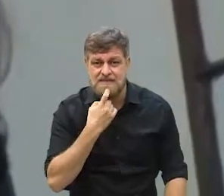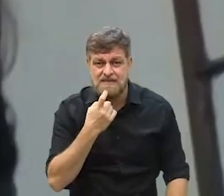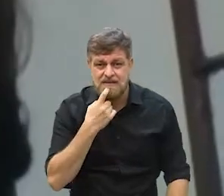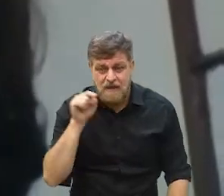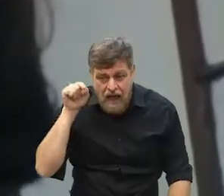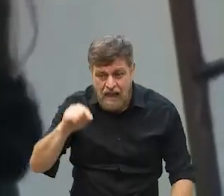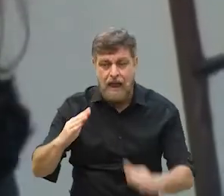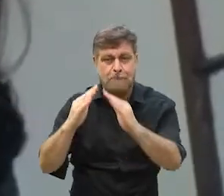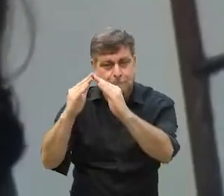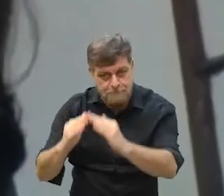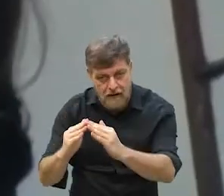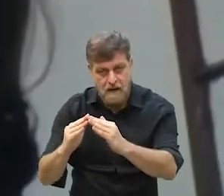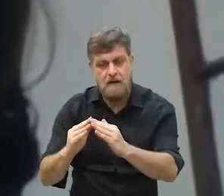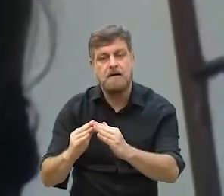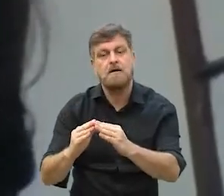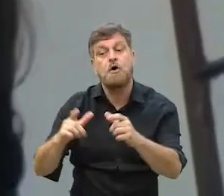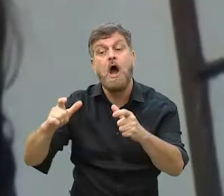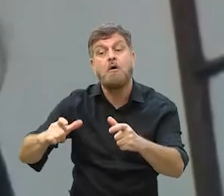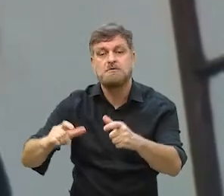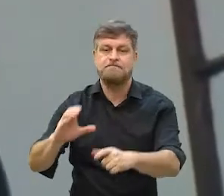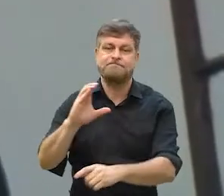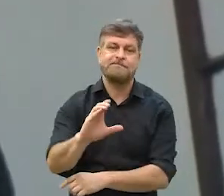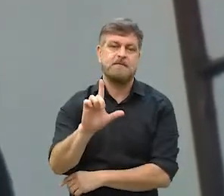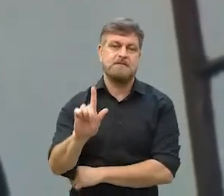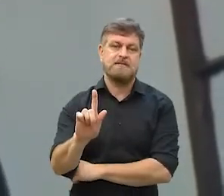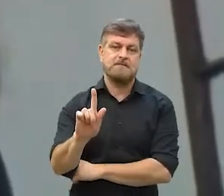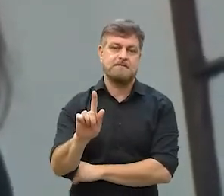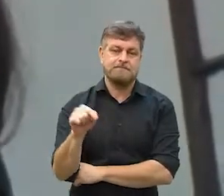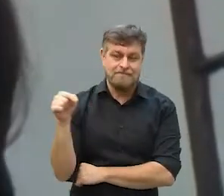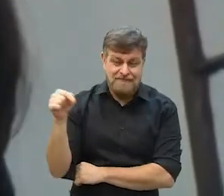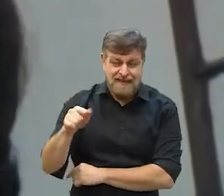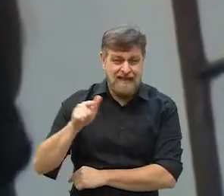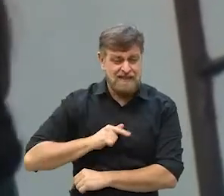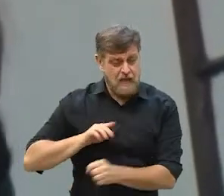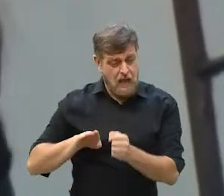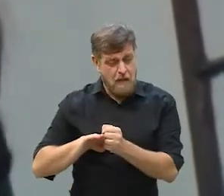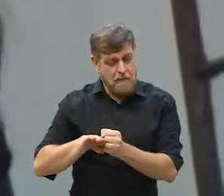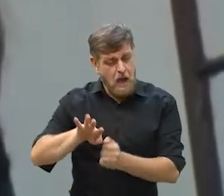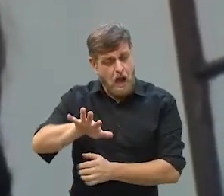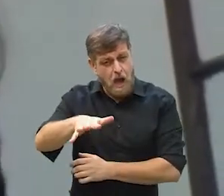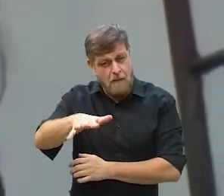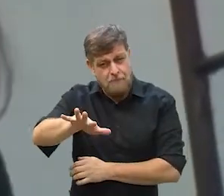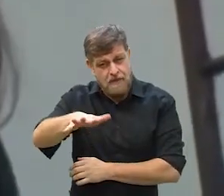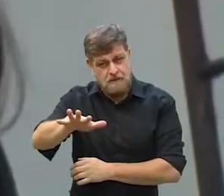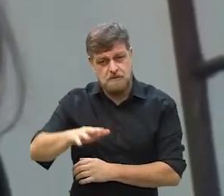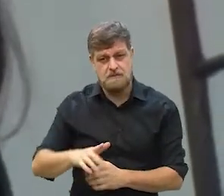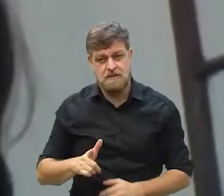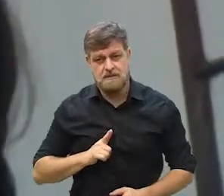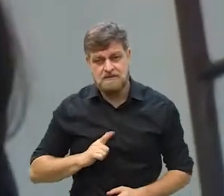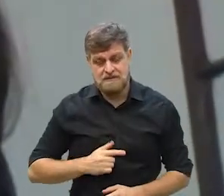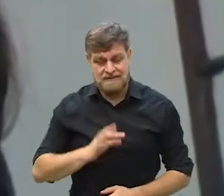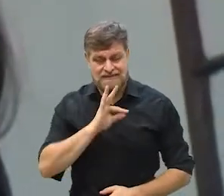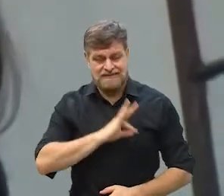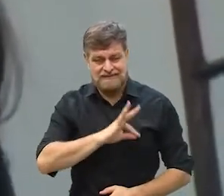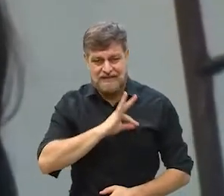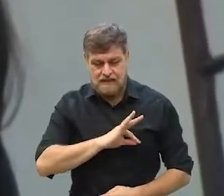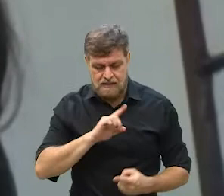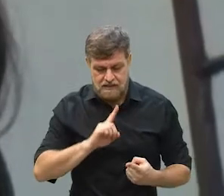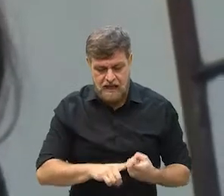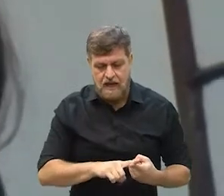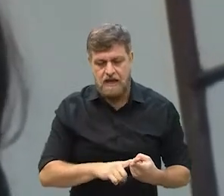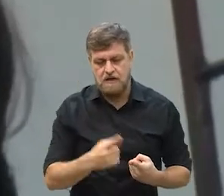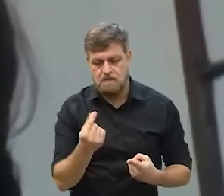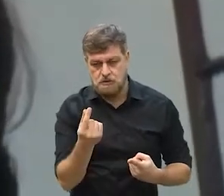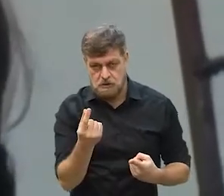campineira, mora nessa região. Nossa. É uma região que tem, em média, do ponto de vista salarial, do ponto de vista